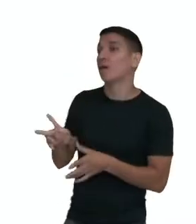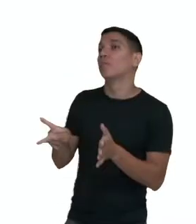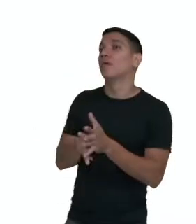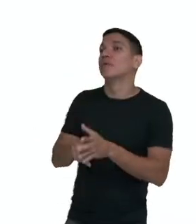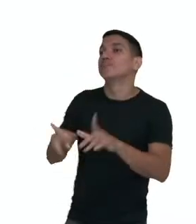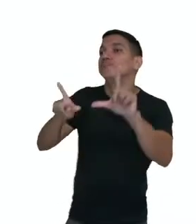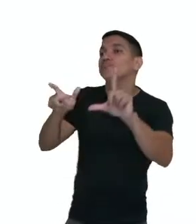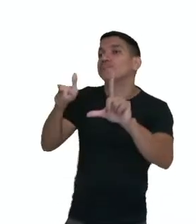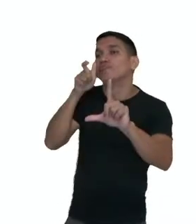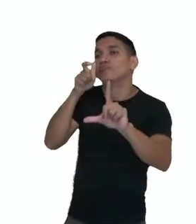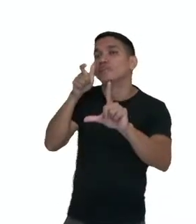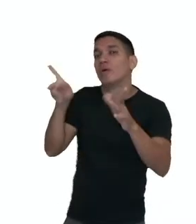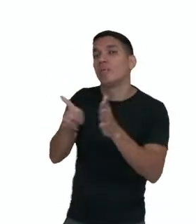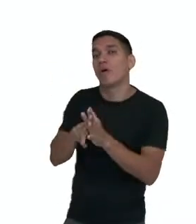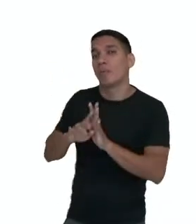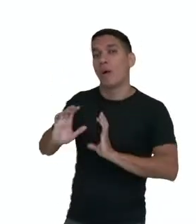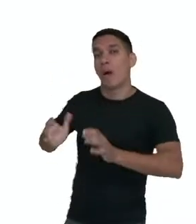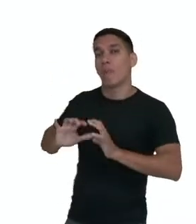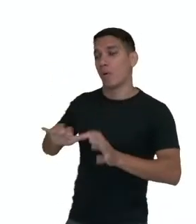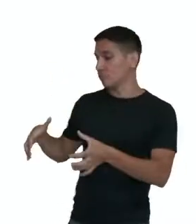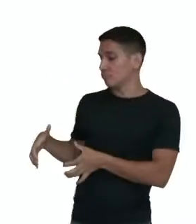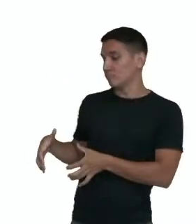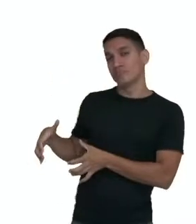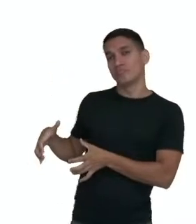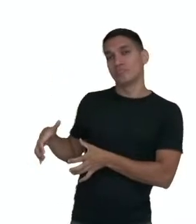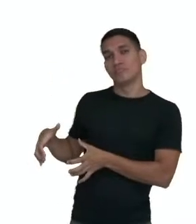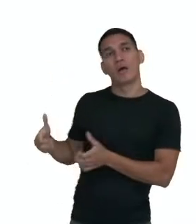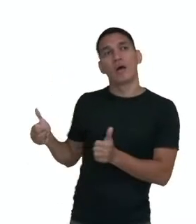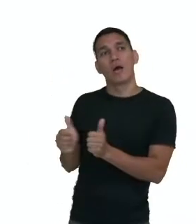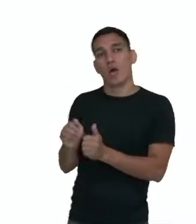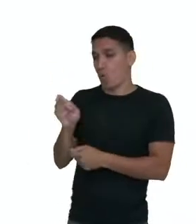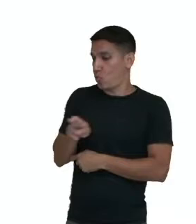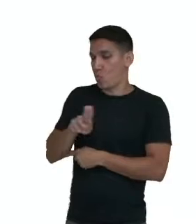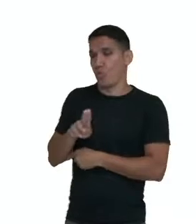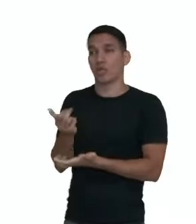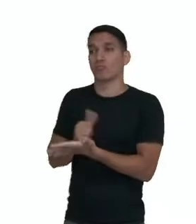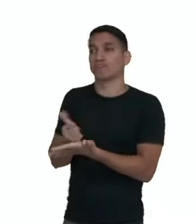TV, com a bola nova do lado, manejando os controles de um